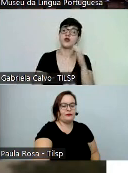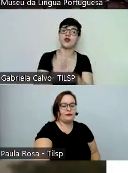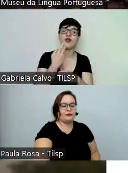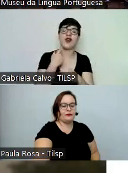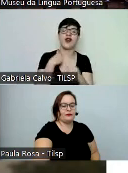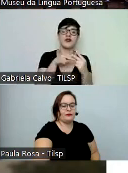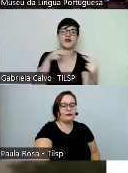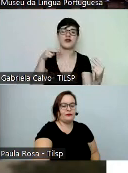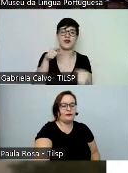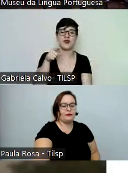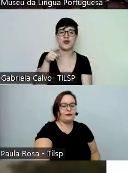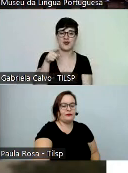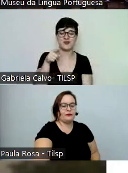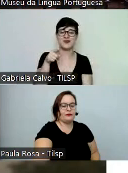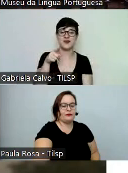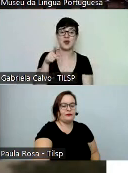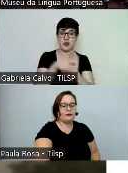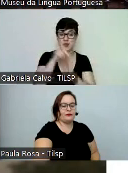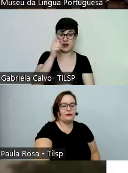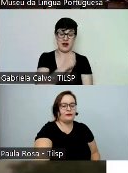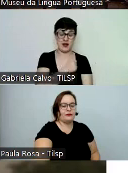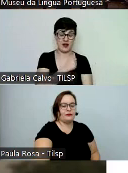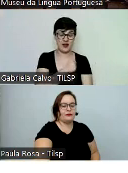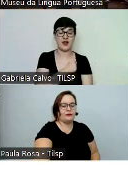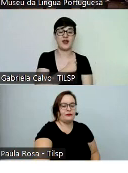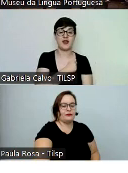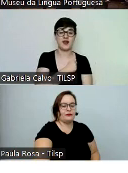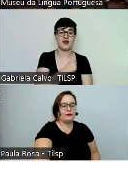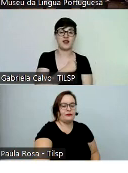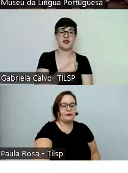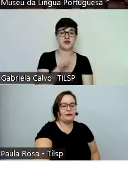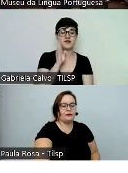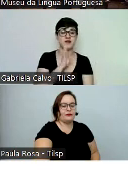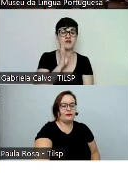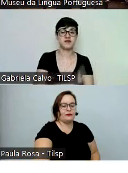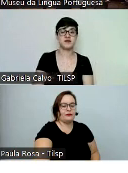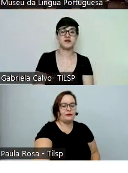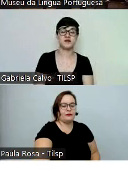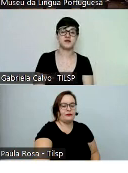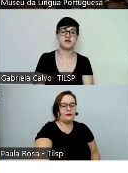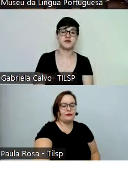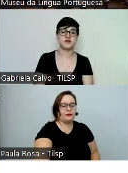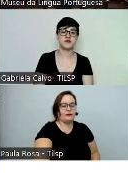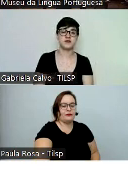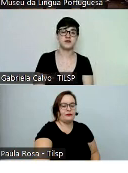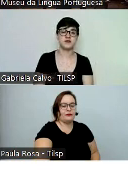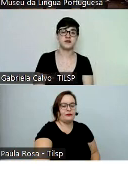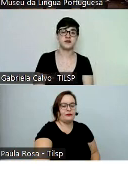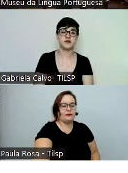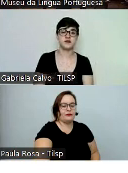sobre as línguas de sinais do Canadá e o link também no nosso site Caso vocês queiram dar uma olhada